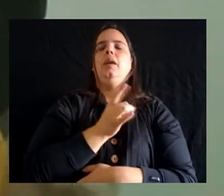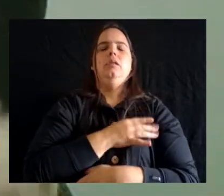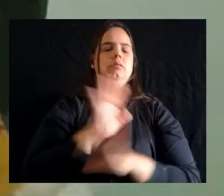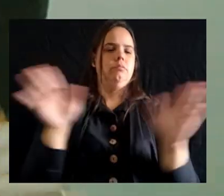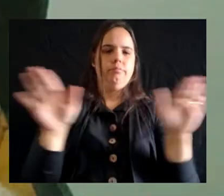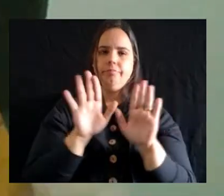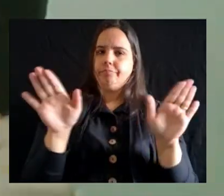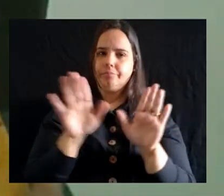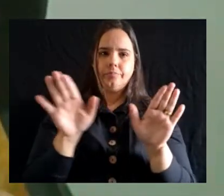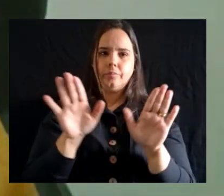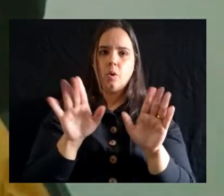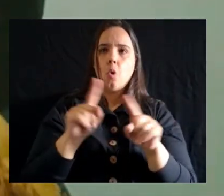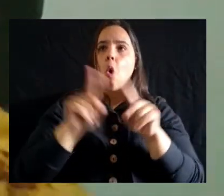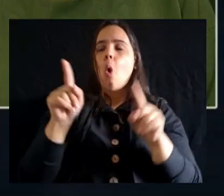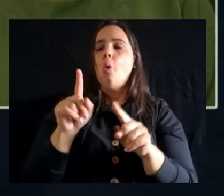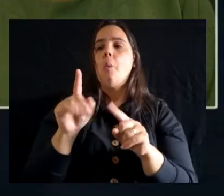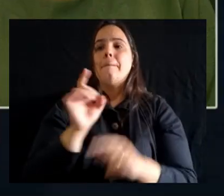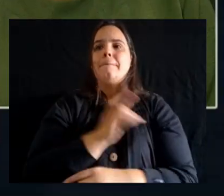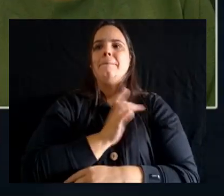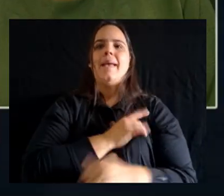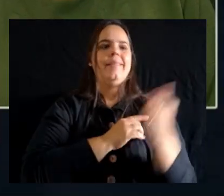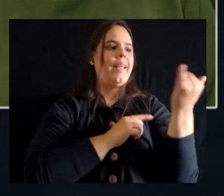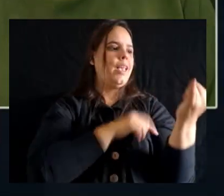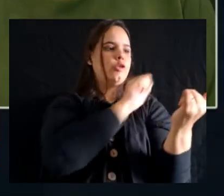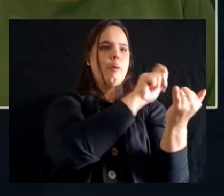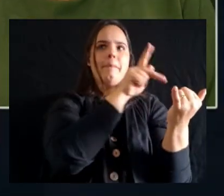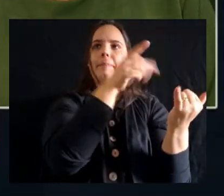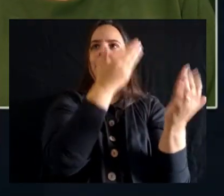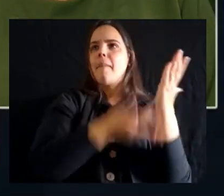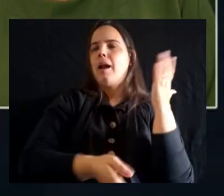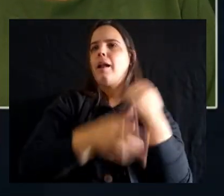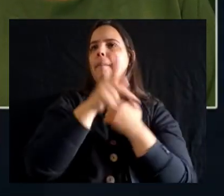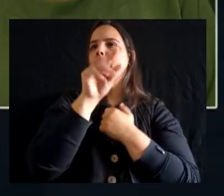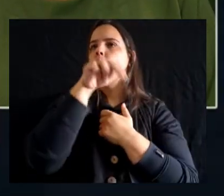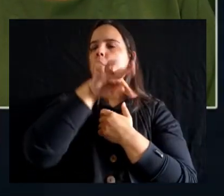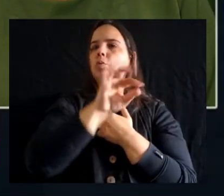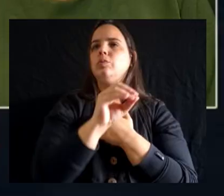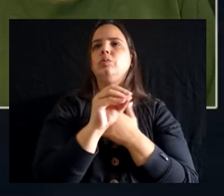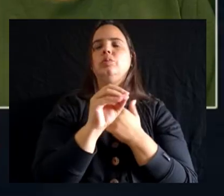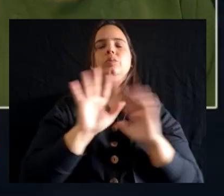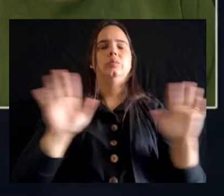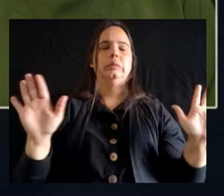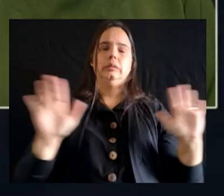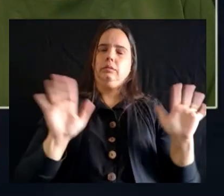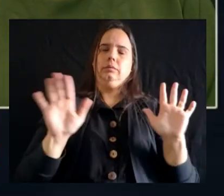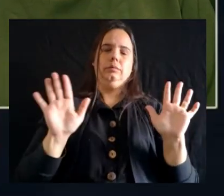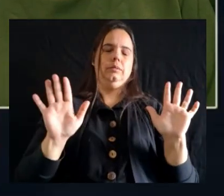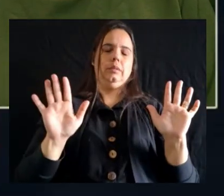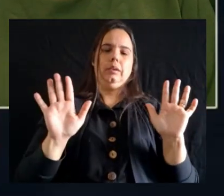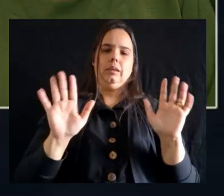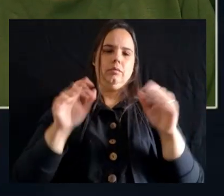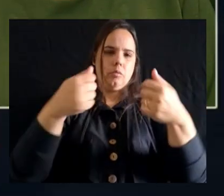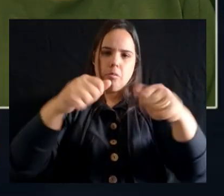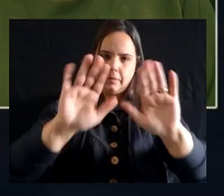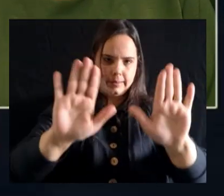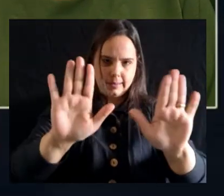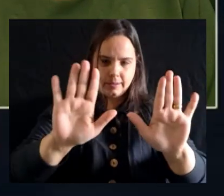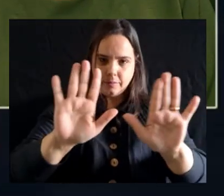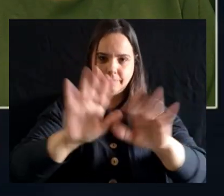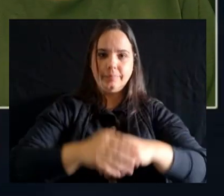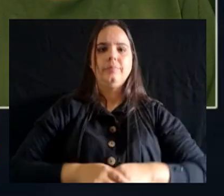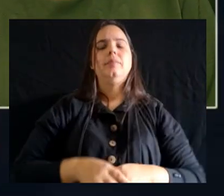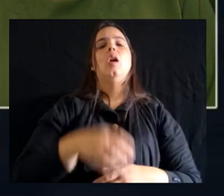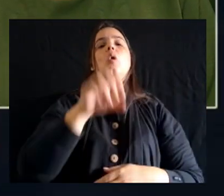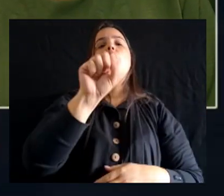de perder pontinhos, né? É muito rigoroso, né? Não precisa tanto rigor assim. Vamos lá, 8h50, faltando